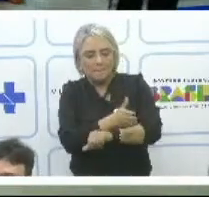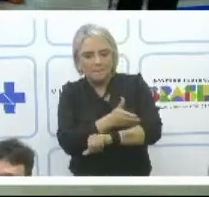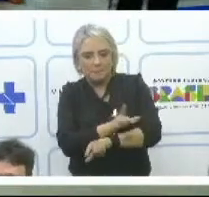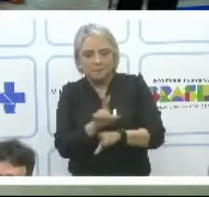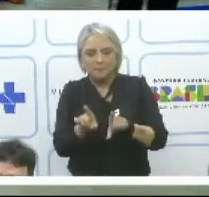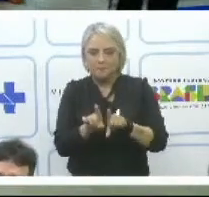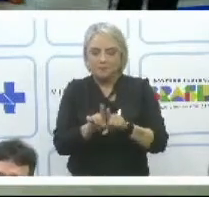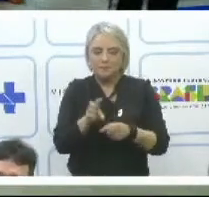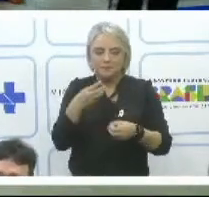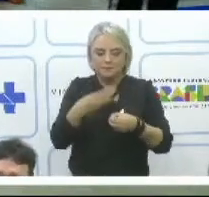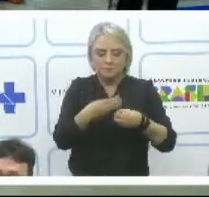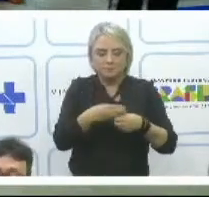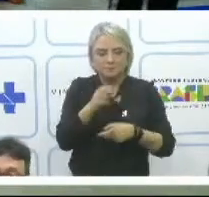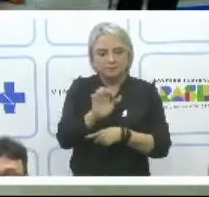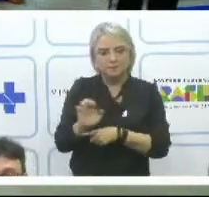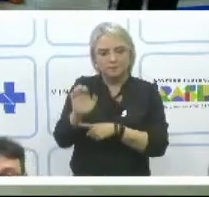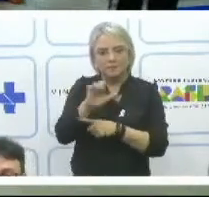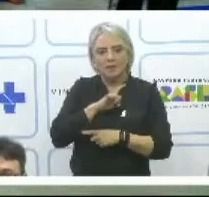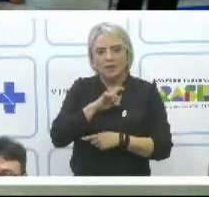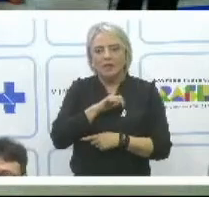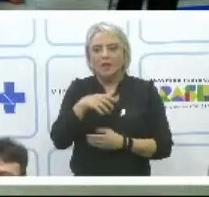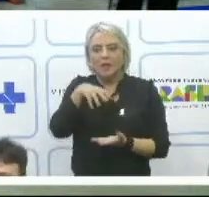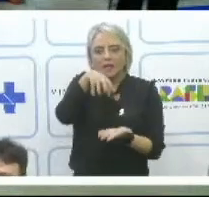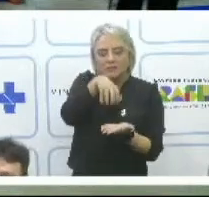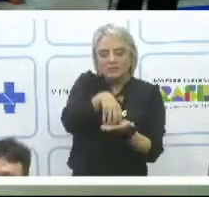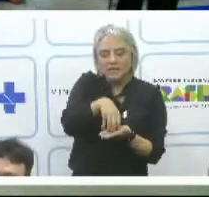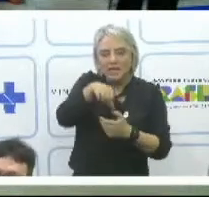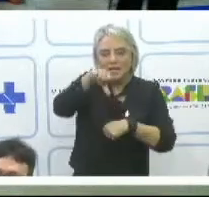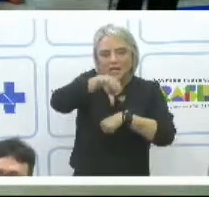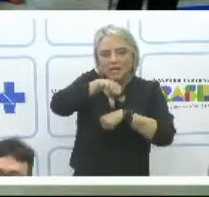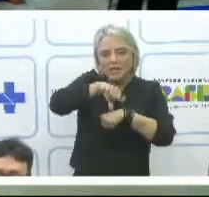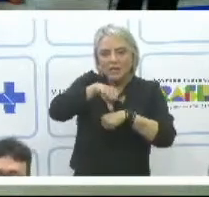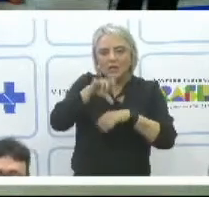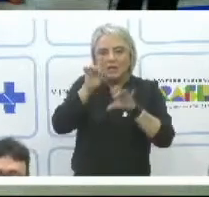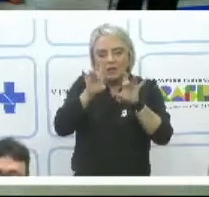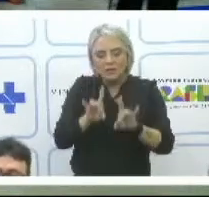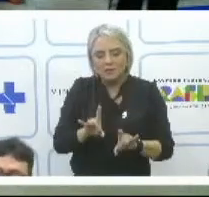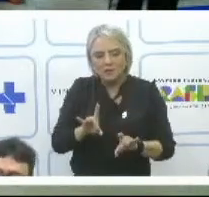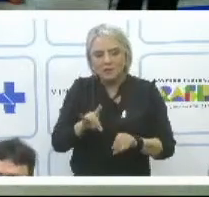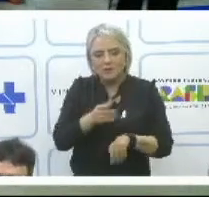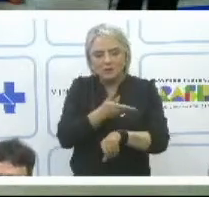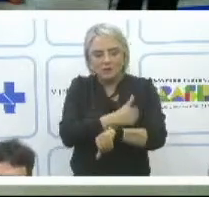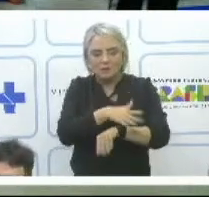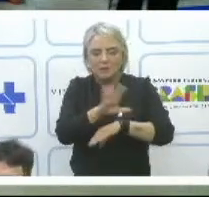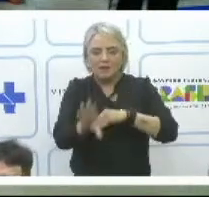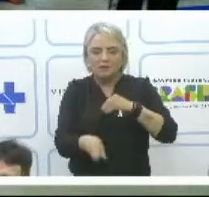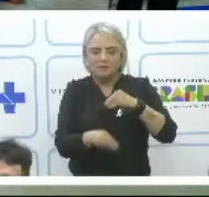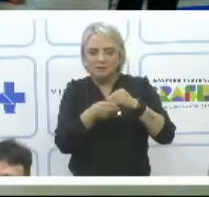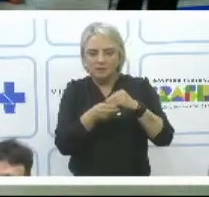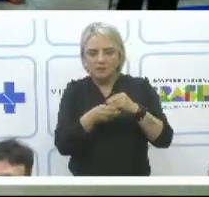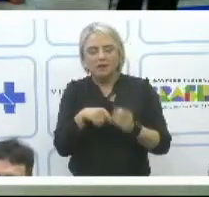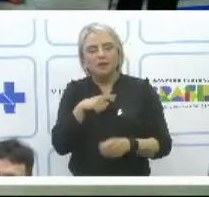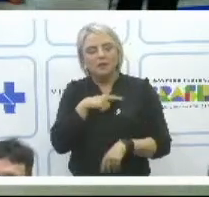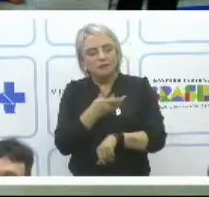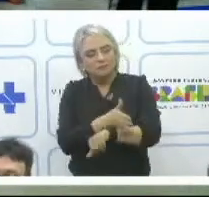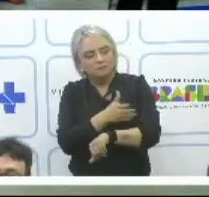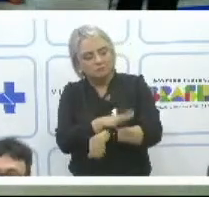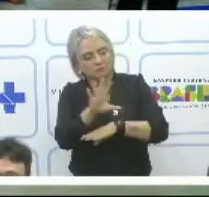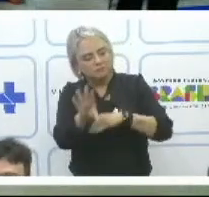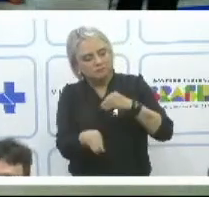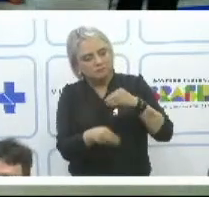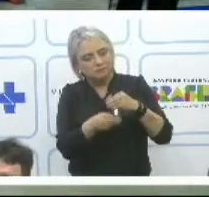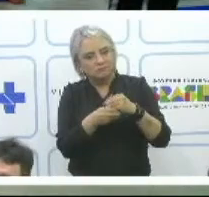gente tem municípios e estados hoje que têm centros específicos de práticas integrativas e também temos as práticas